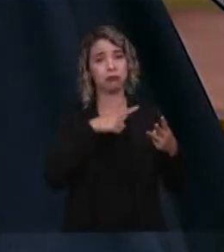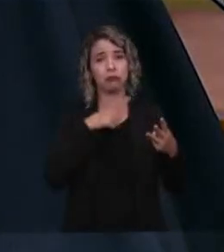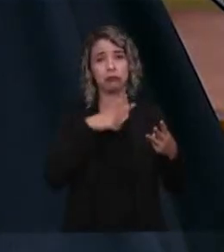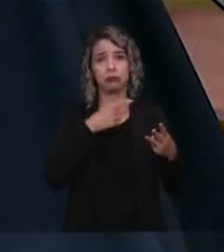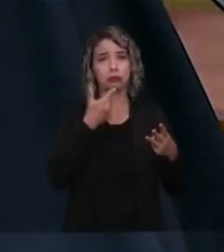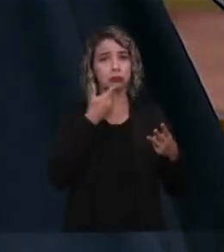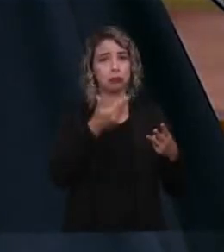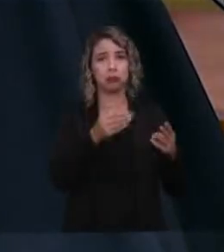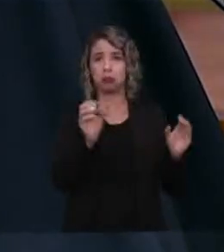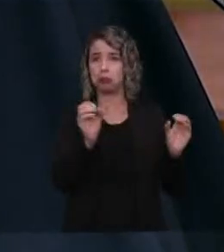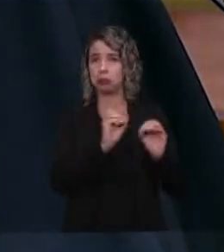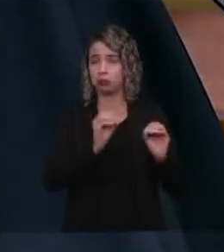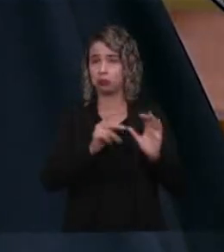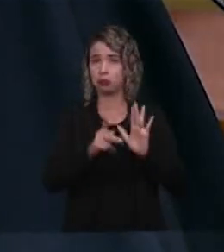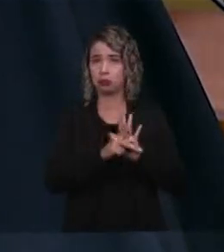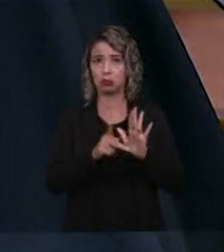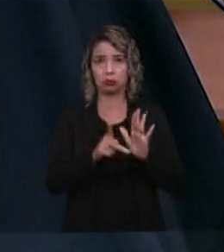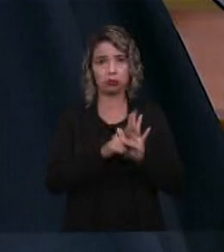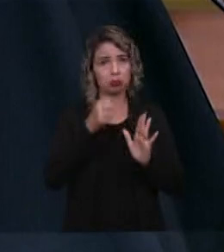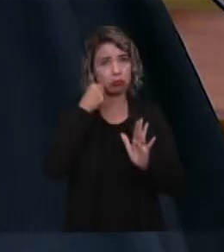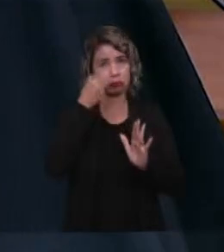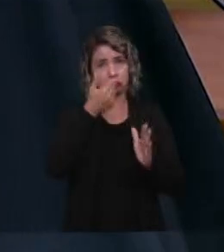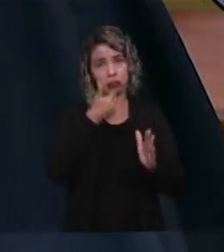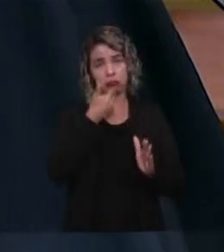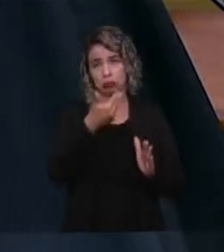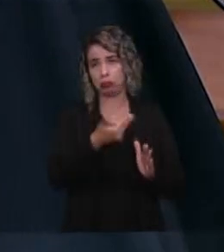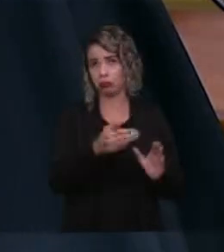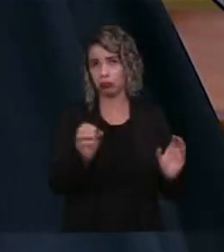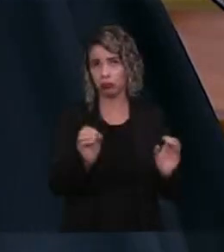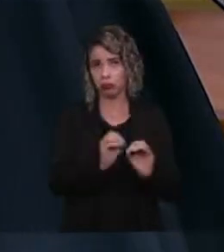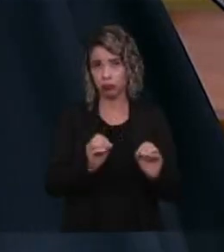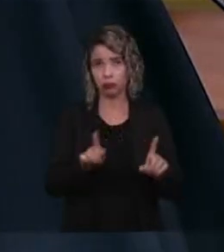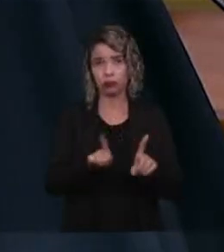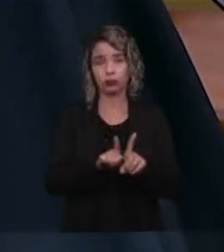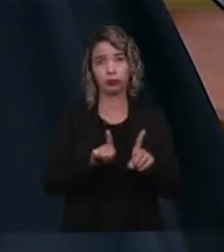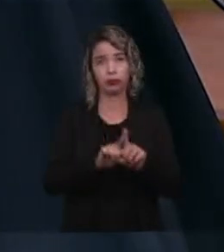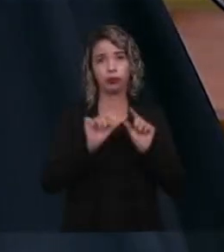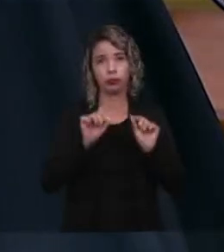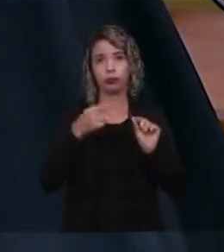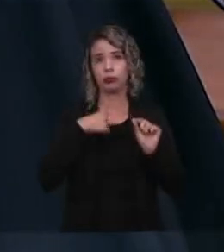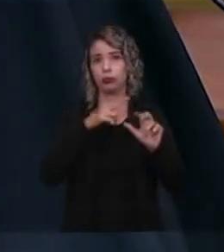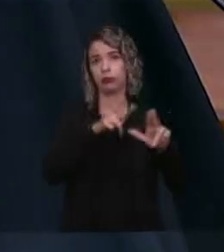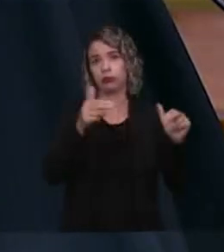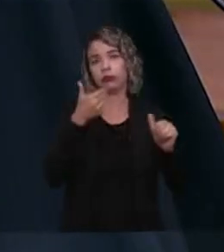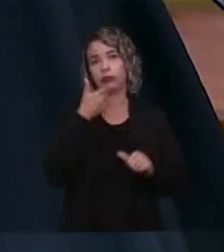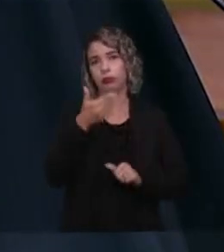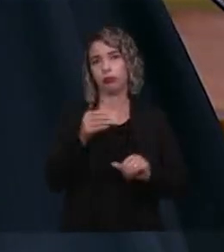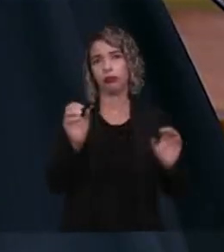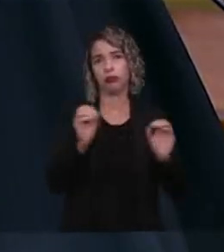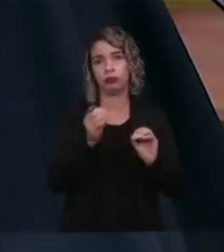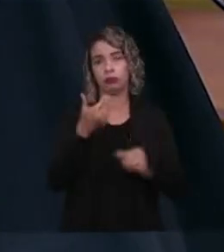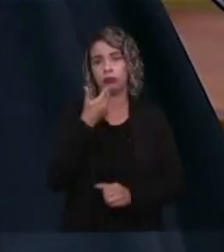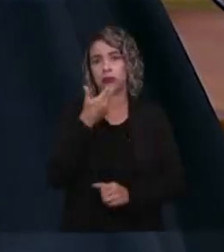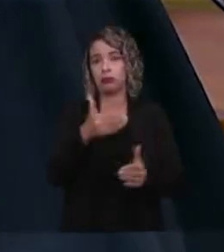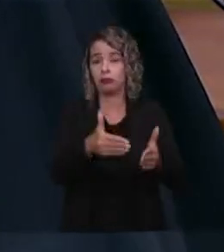tipo de pedido de favorecimento pelo senador Fernando Collor de Mello e confirmou que o acusado nunca solicitou qualquer tipo de